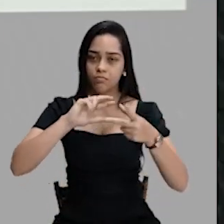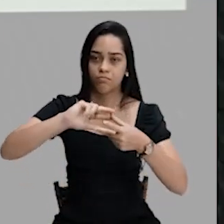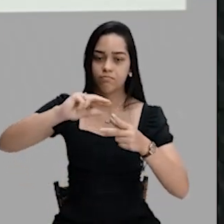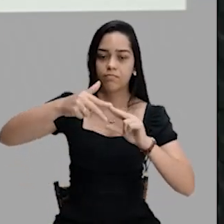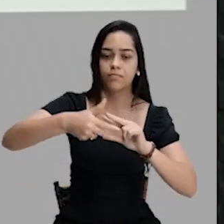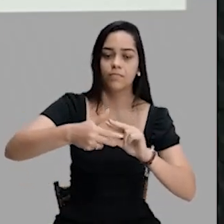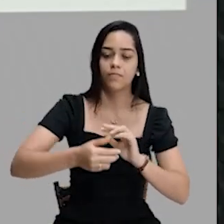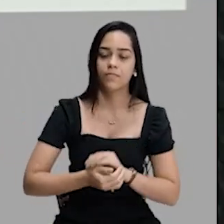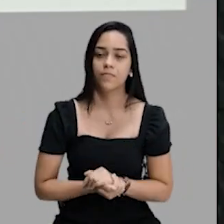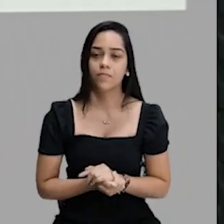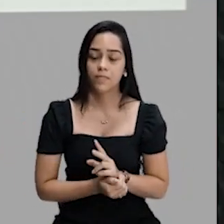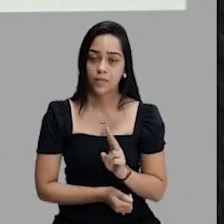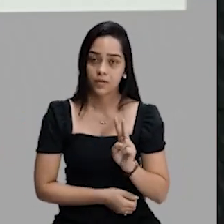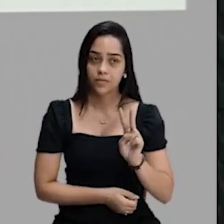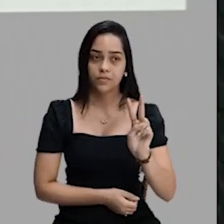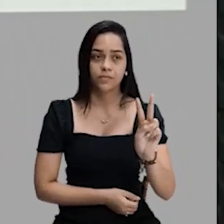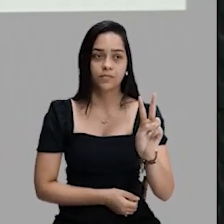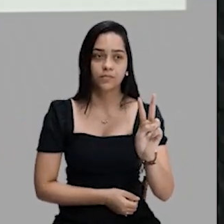Então V